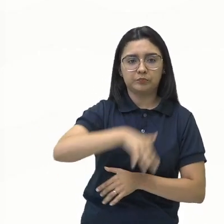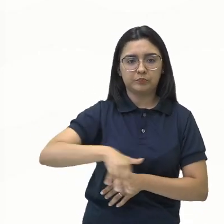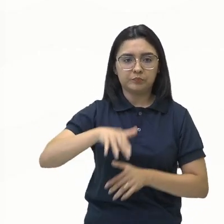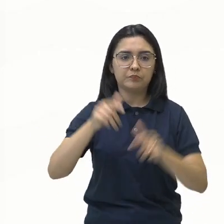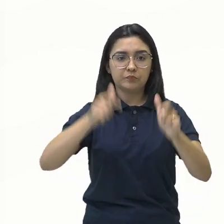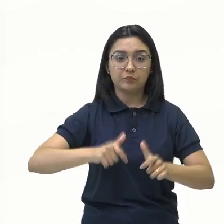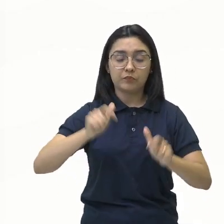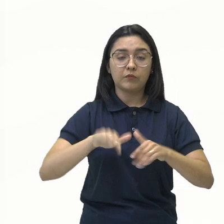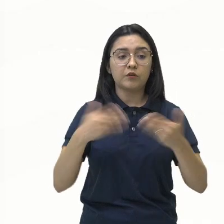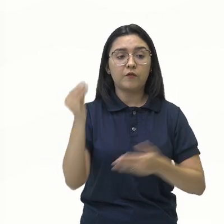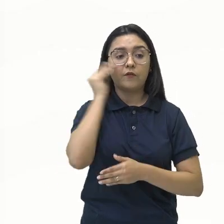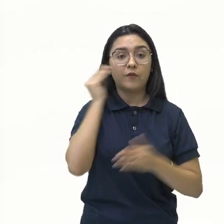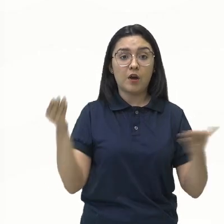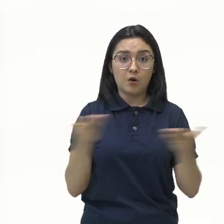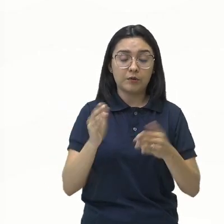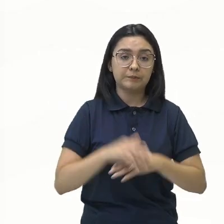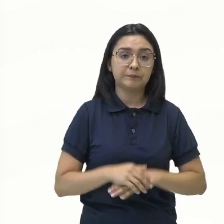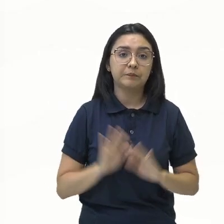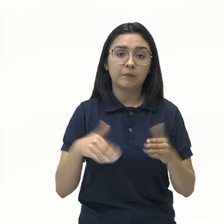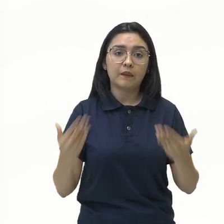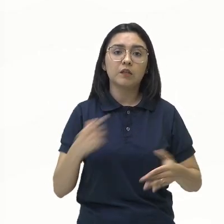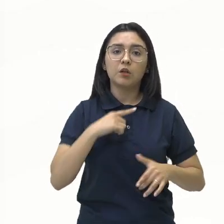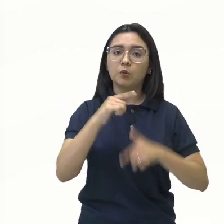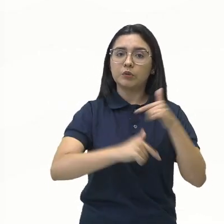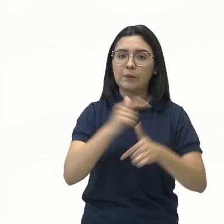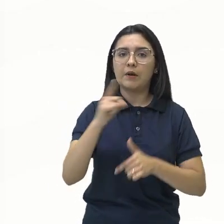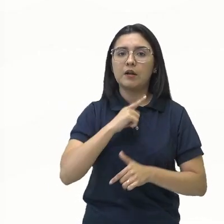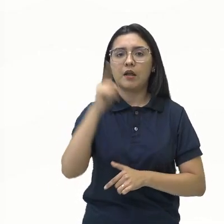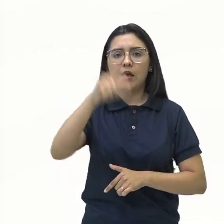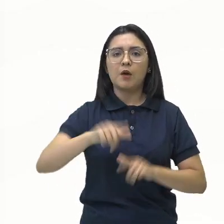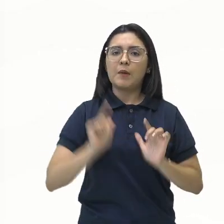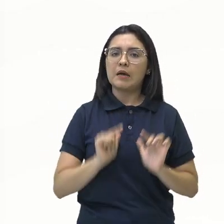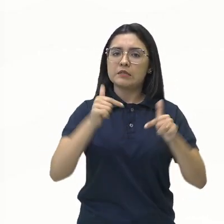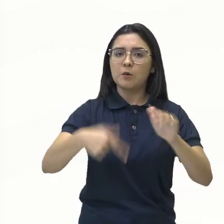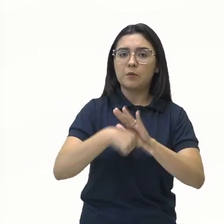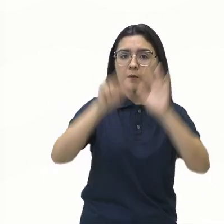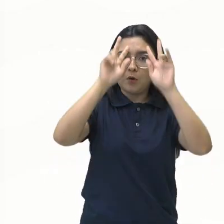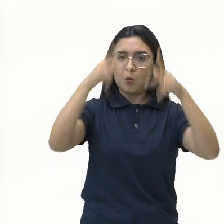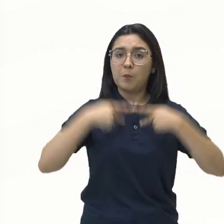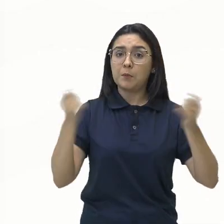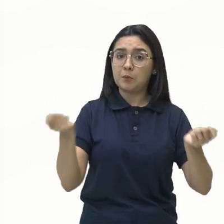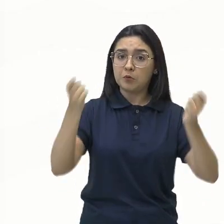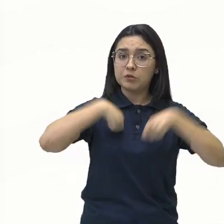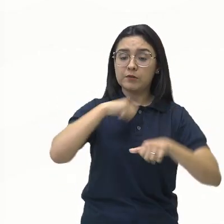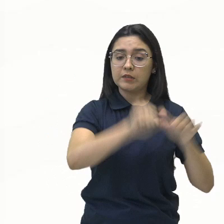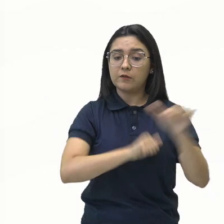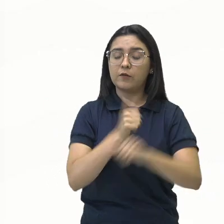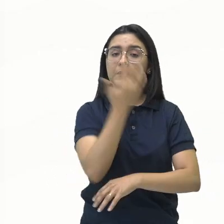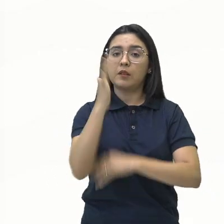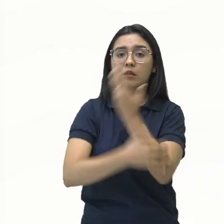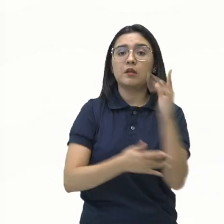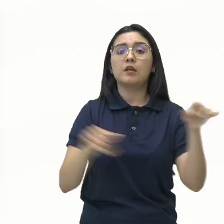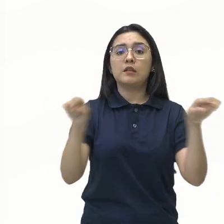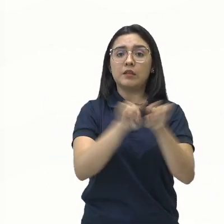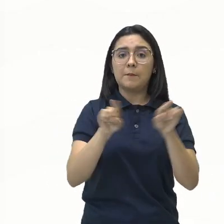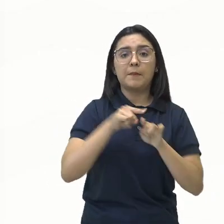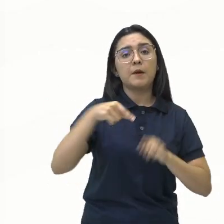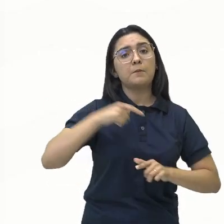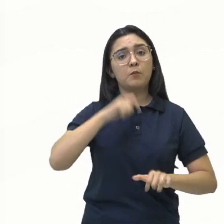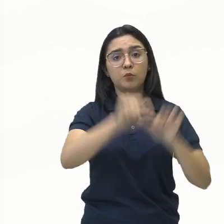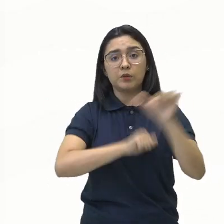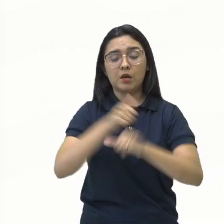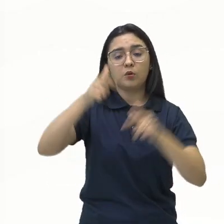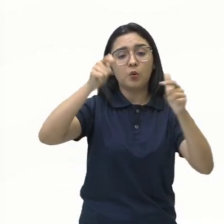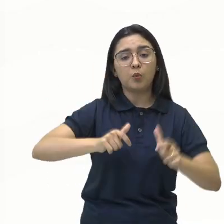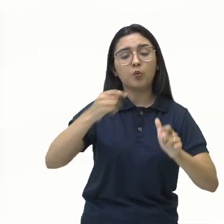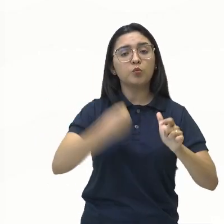vai ver nesse momento. Bem, o trabalho é a atividade humana capaz de transformar a natureza e modificar o espaço